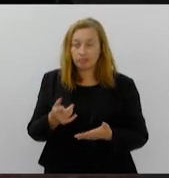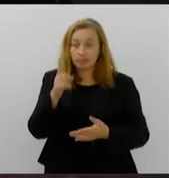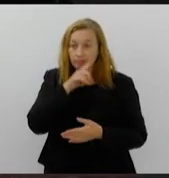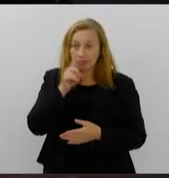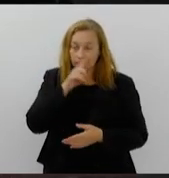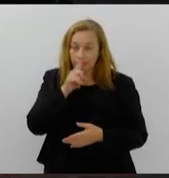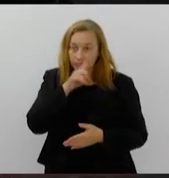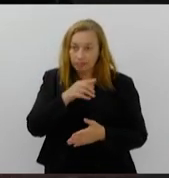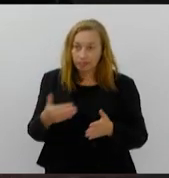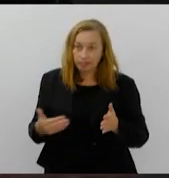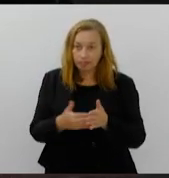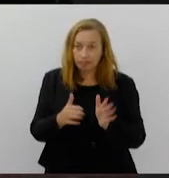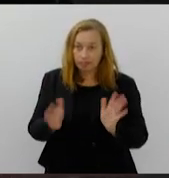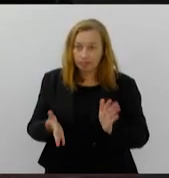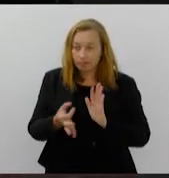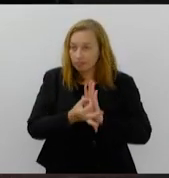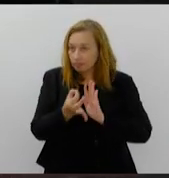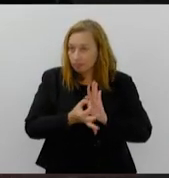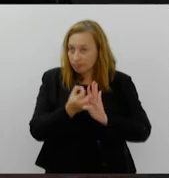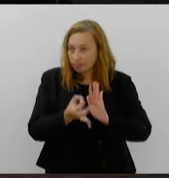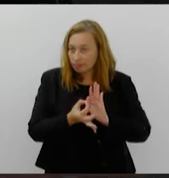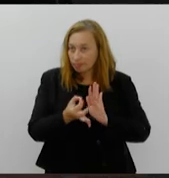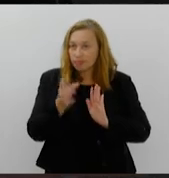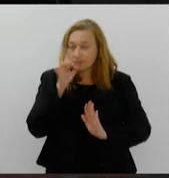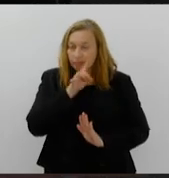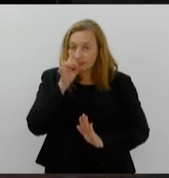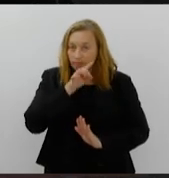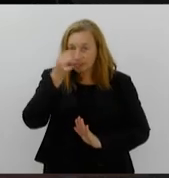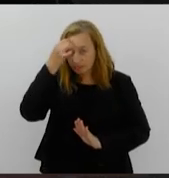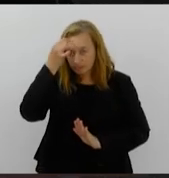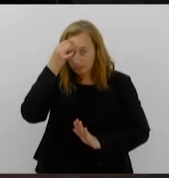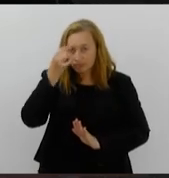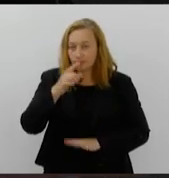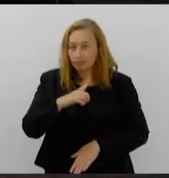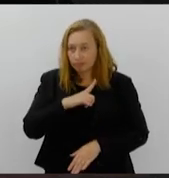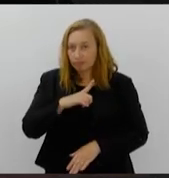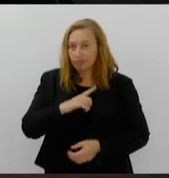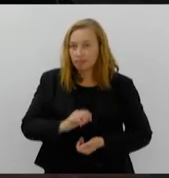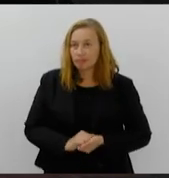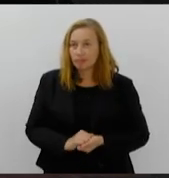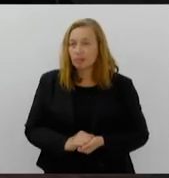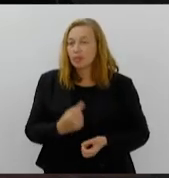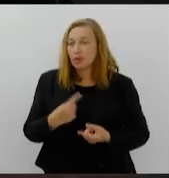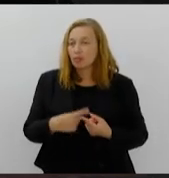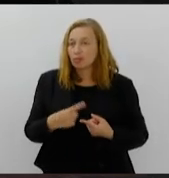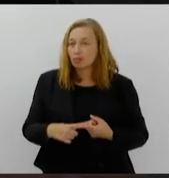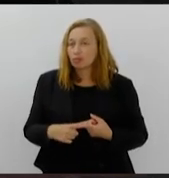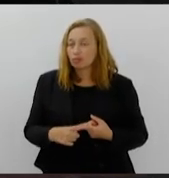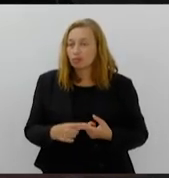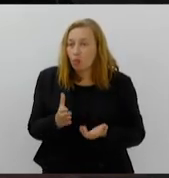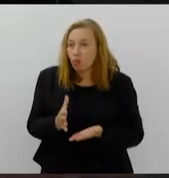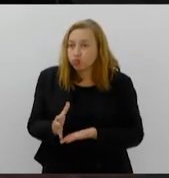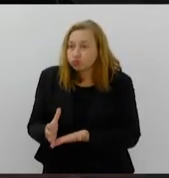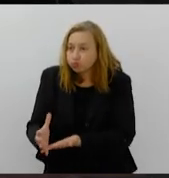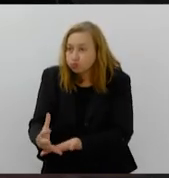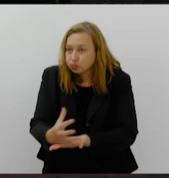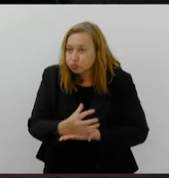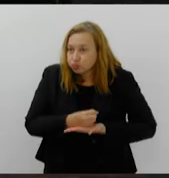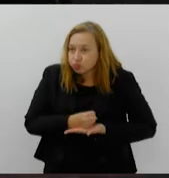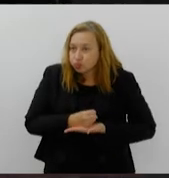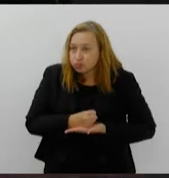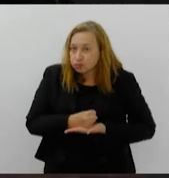o que os primeiros depoimentos apontam, falhou conscientemente, porque para aumentar sua margem de lucro, cortar